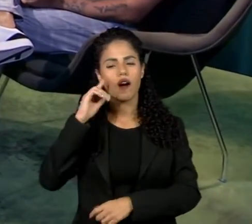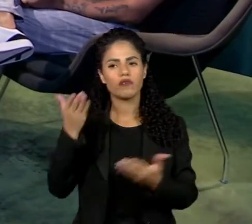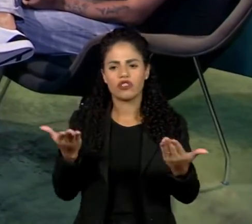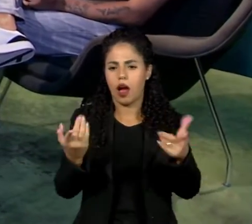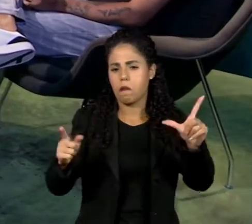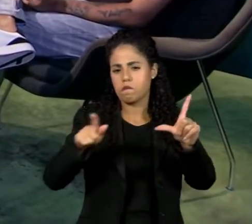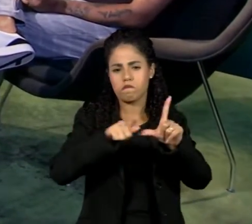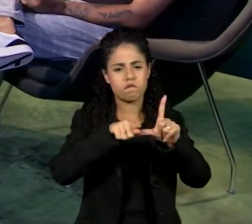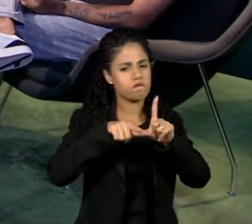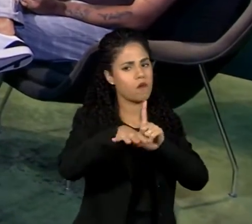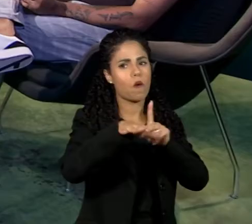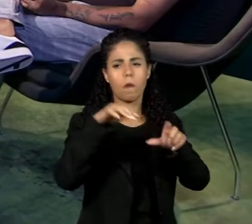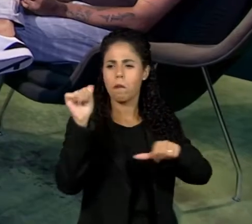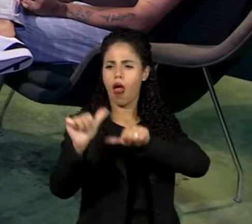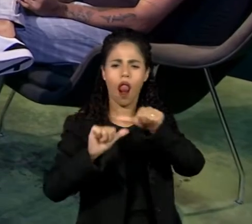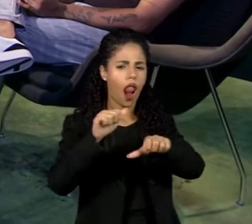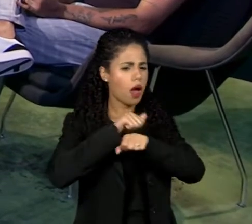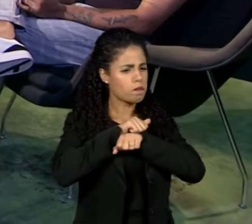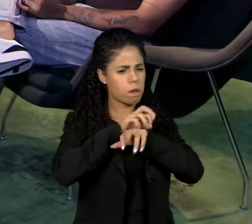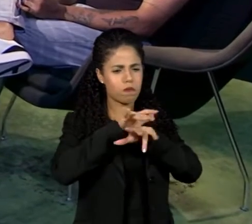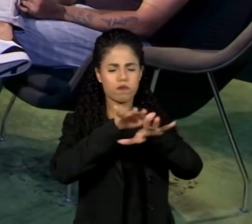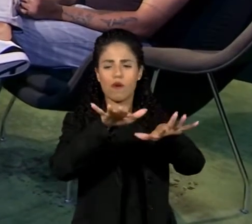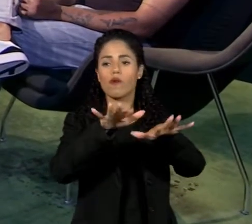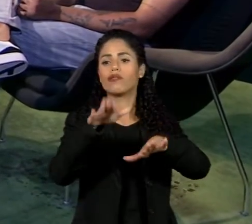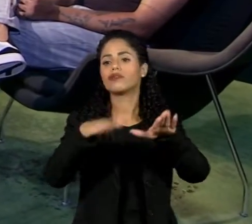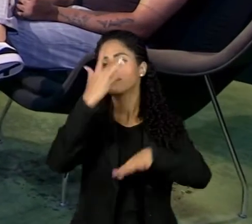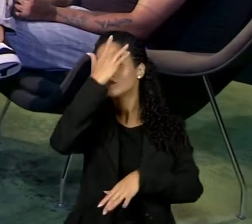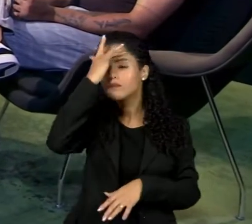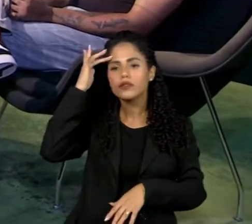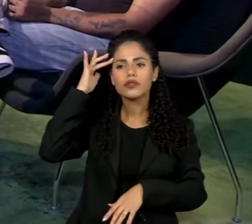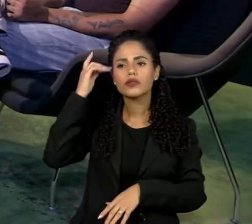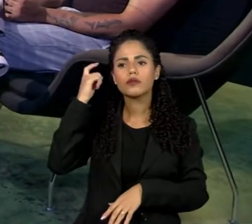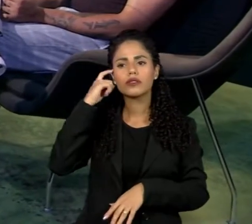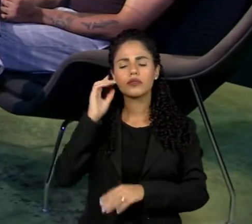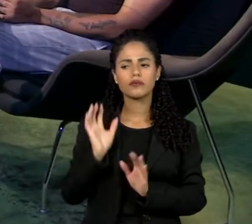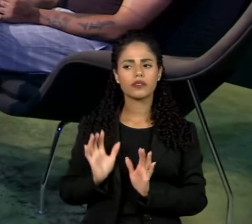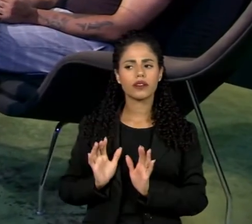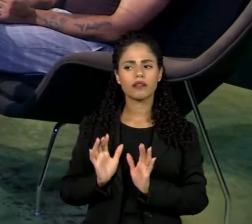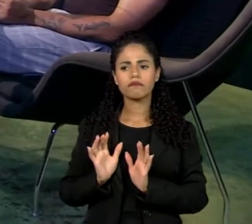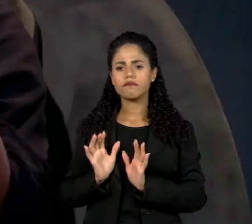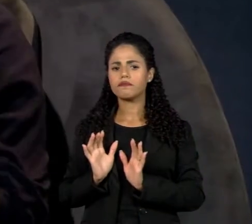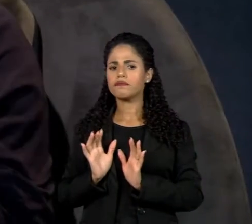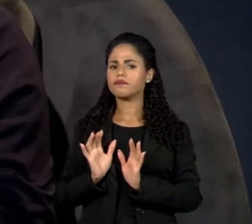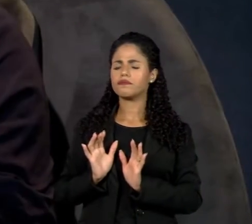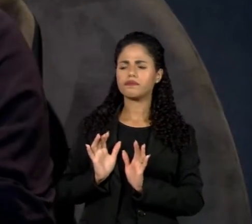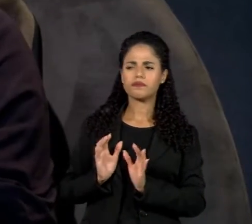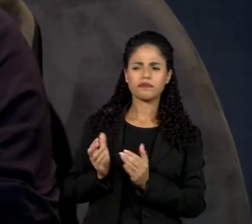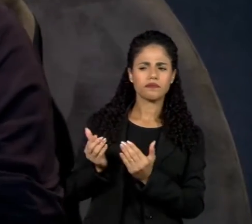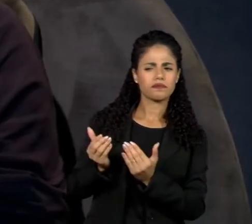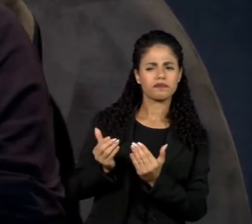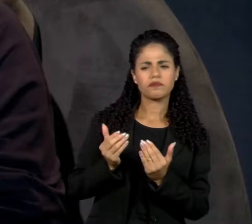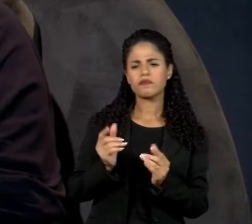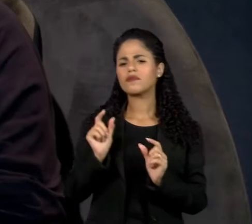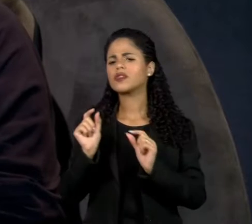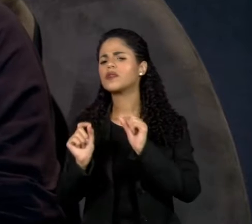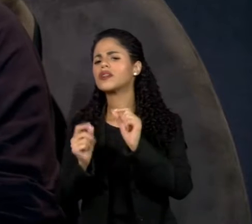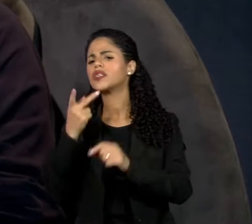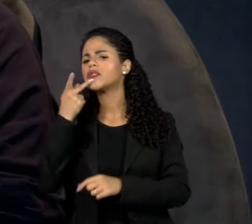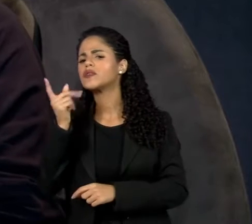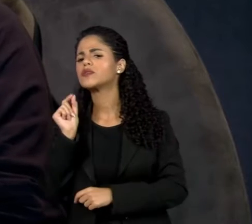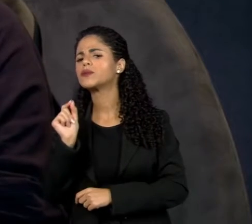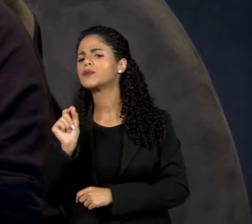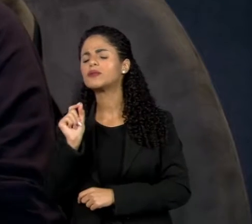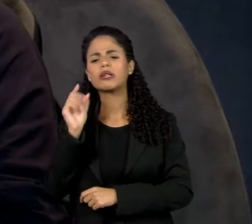transgressora, querendo mudar tudo, às vezes as pessoas dão uma travada, assim, tipo, o que esse garoto está falando?